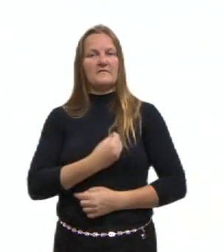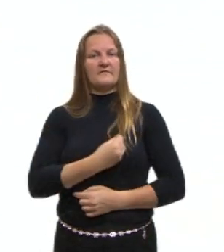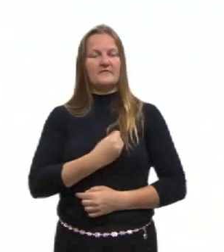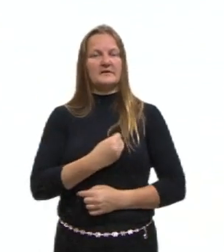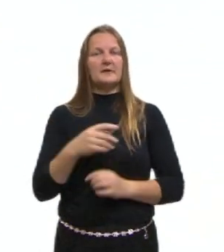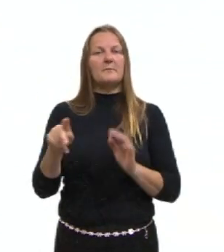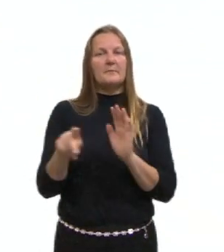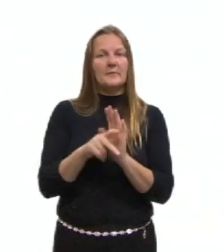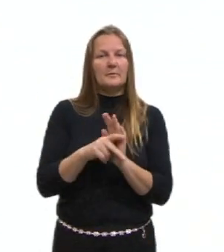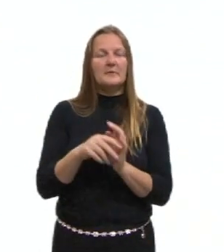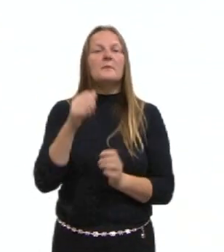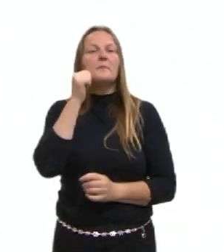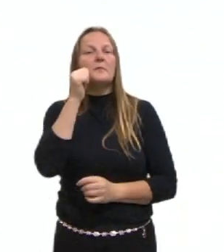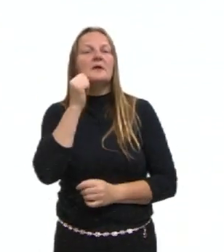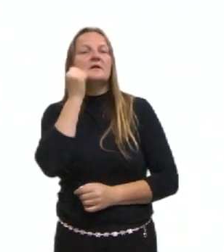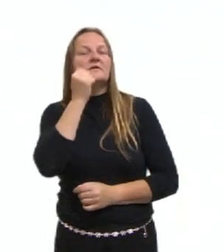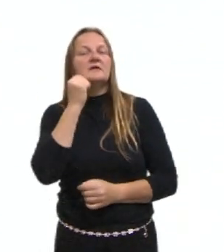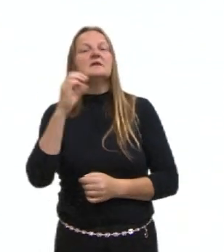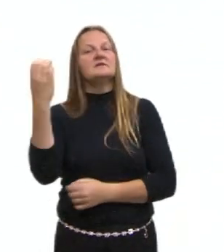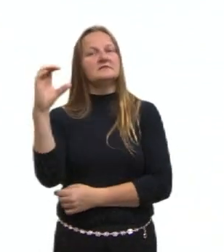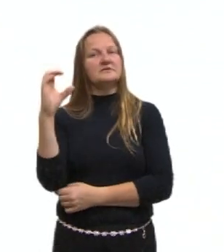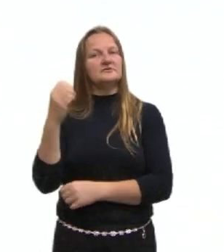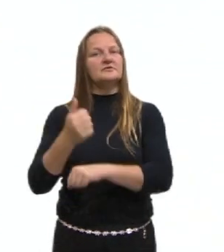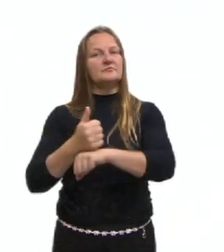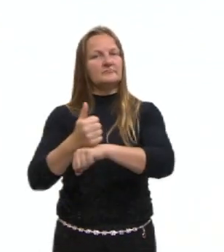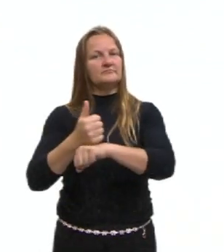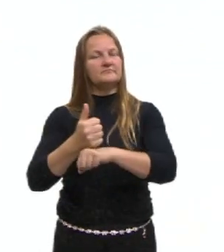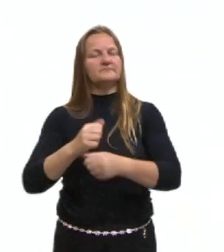mulheres negras sendo cientistas.